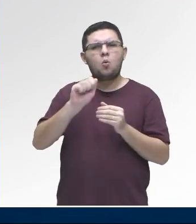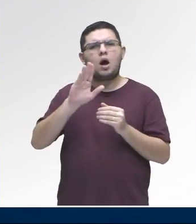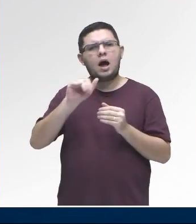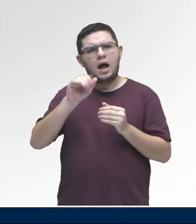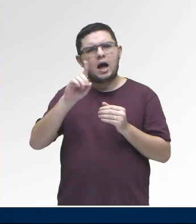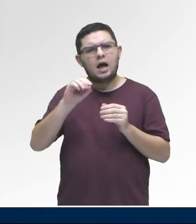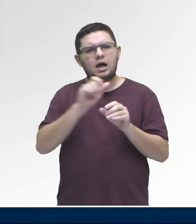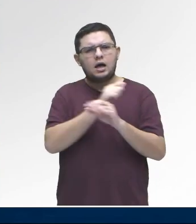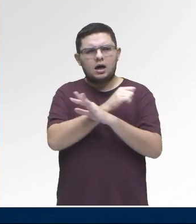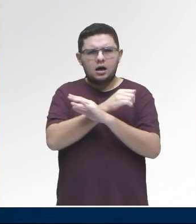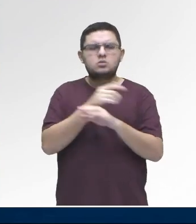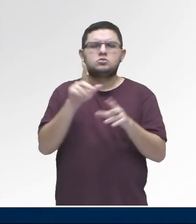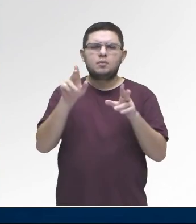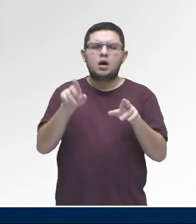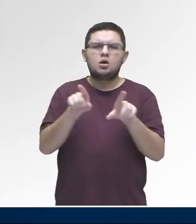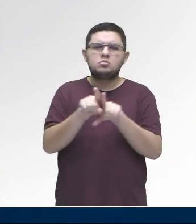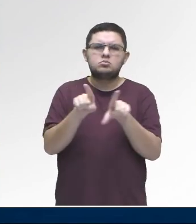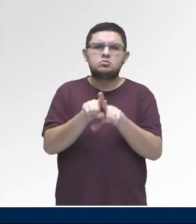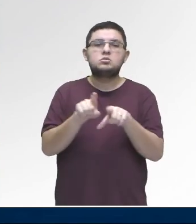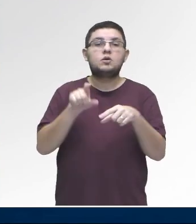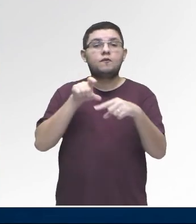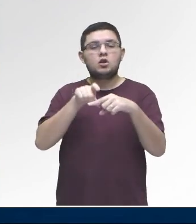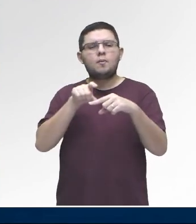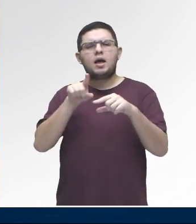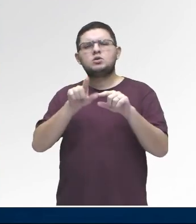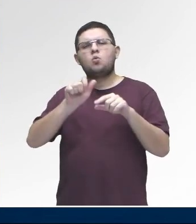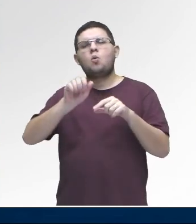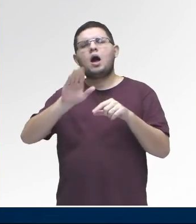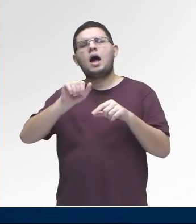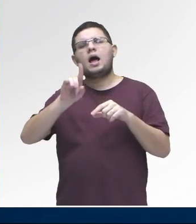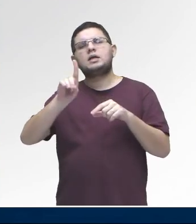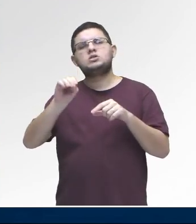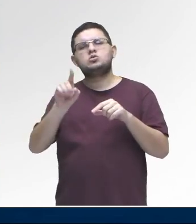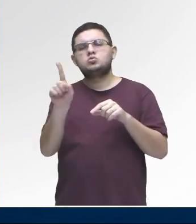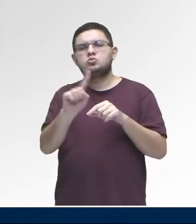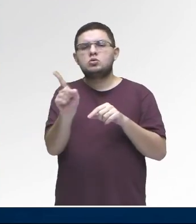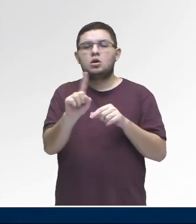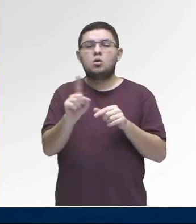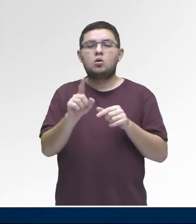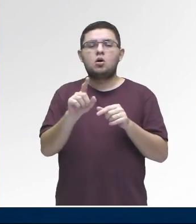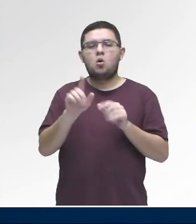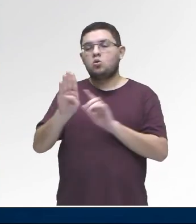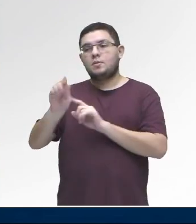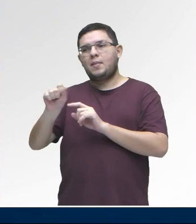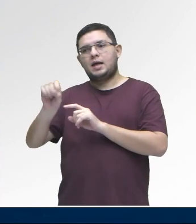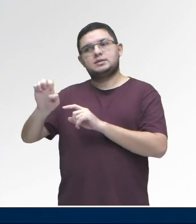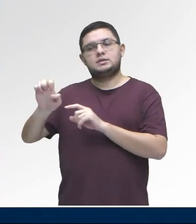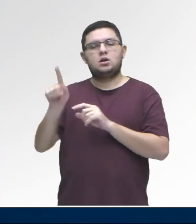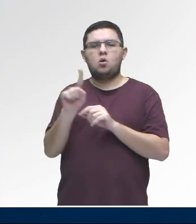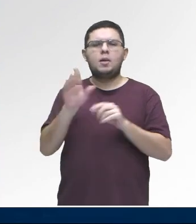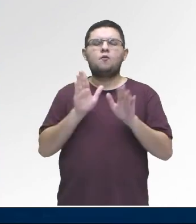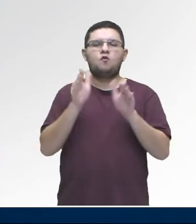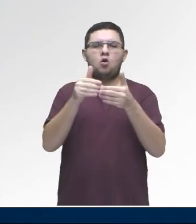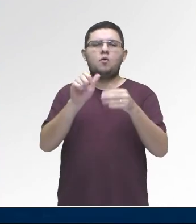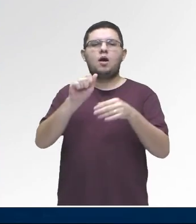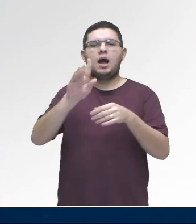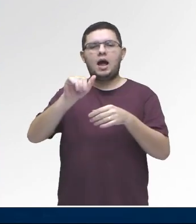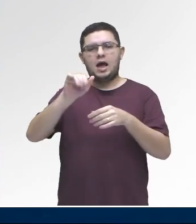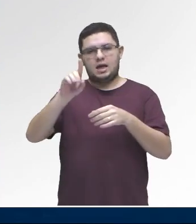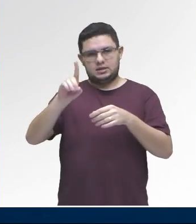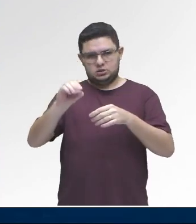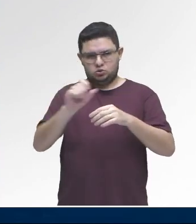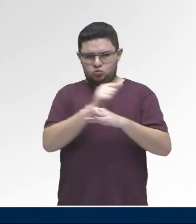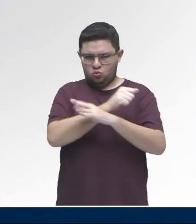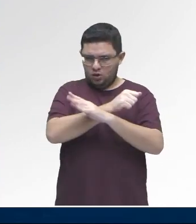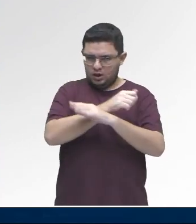a divisão não vai ser mais para o ácido, não vai ser para uma base, né? Vai ser para um